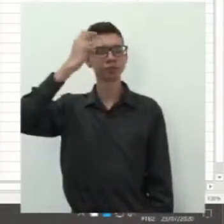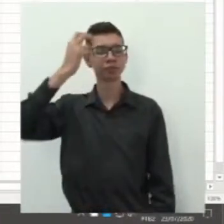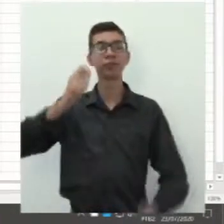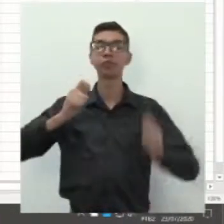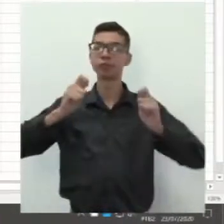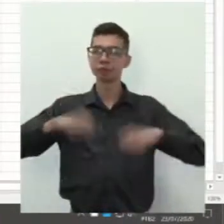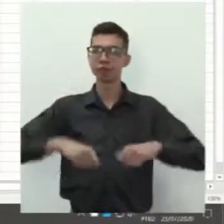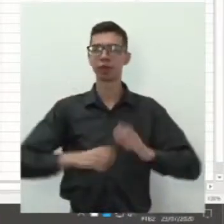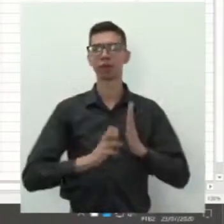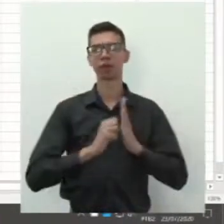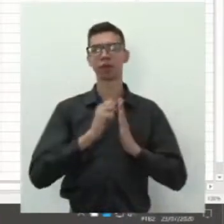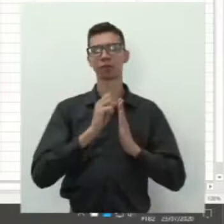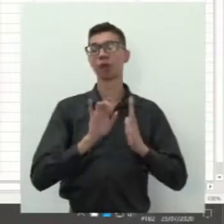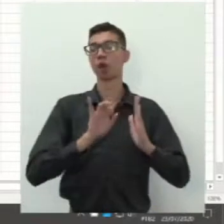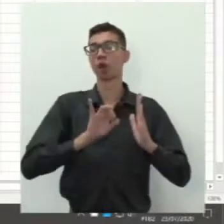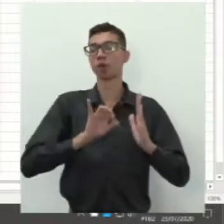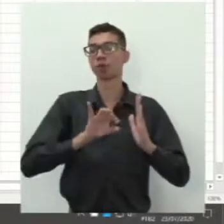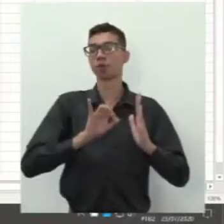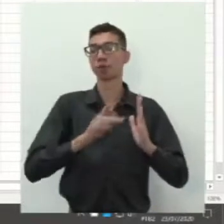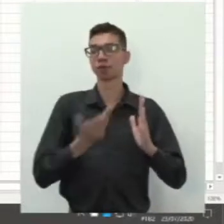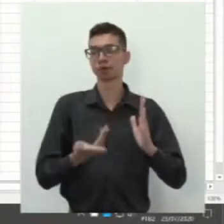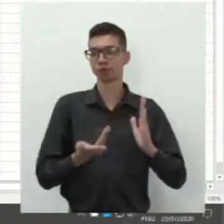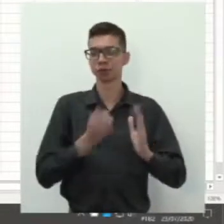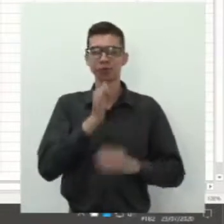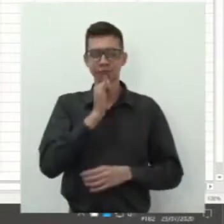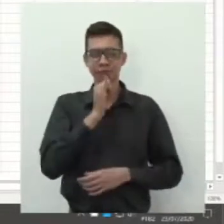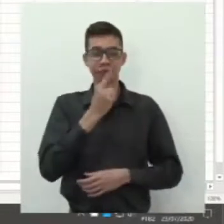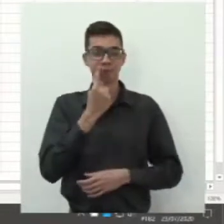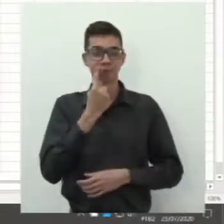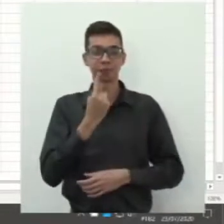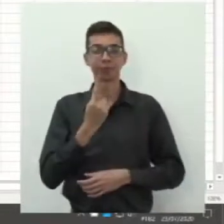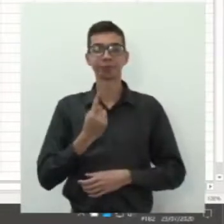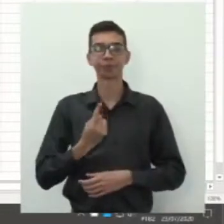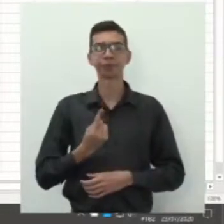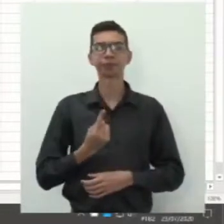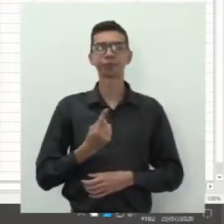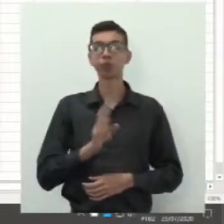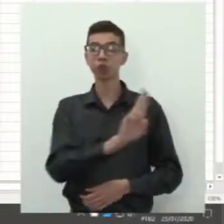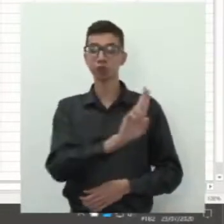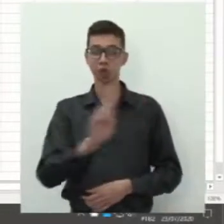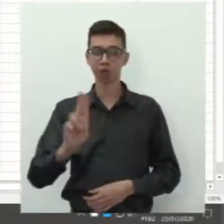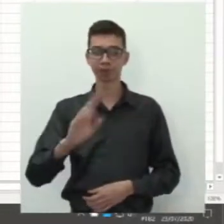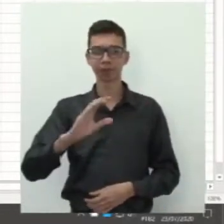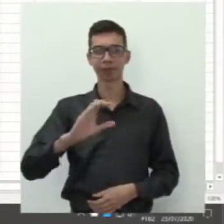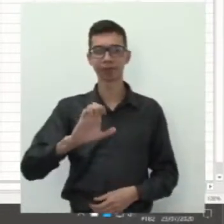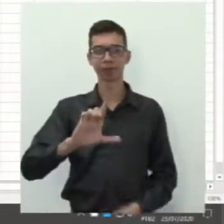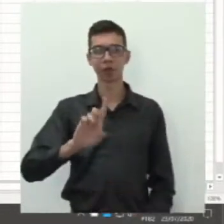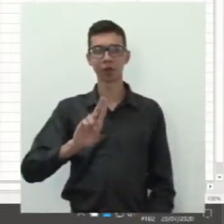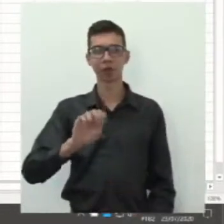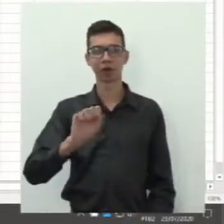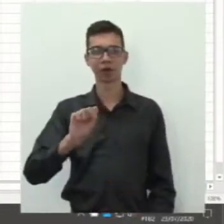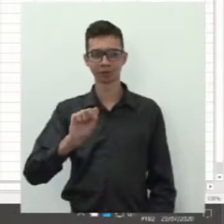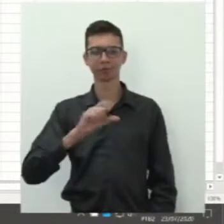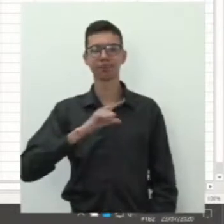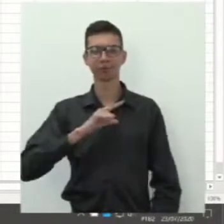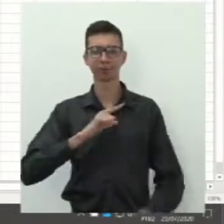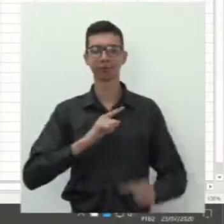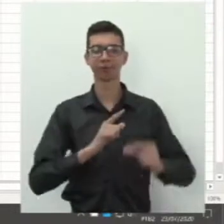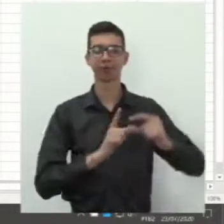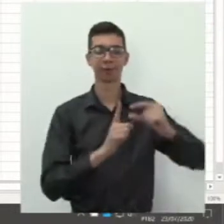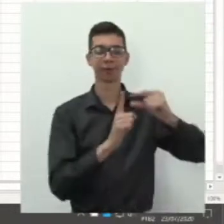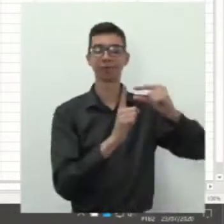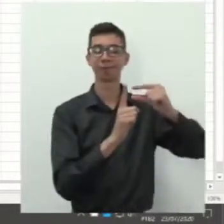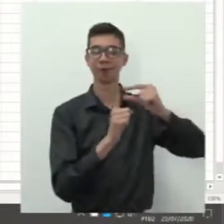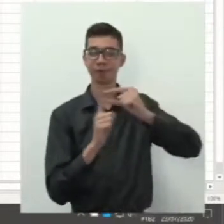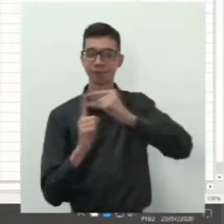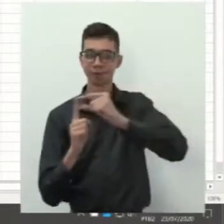dados automaticamente. Então, ó, ele funciona por células, né, que são orientadas a linhas. Então, aqui a gente tem aqui, ó,